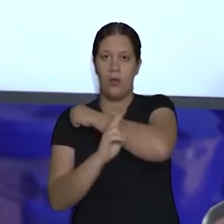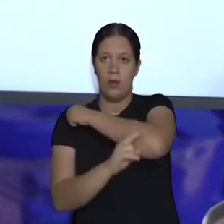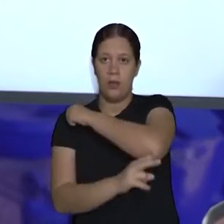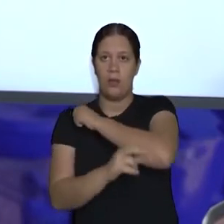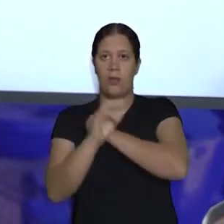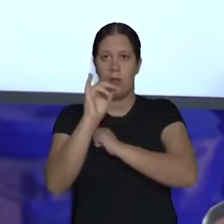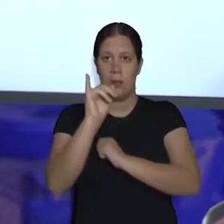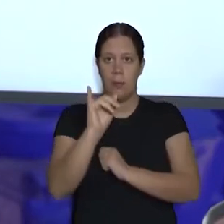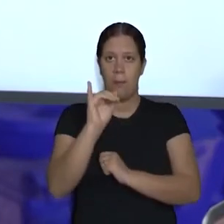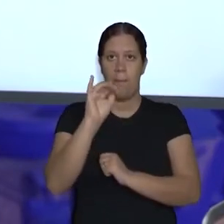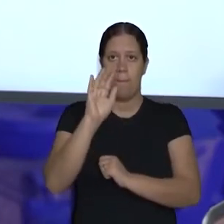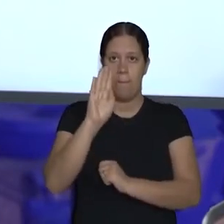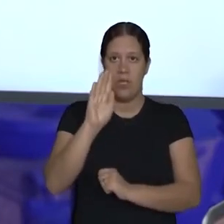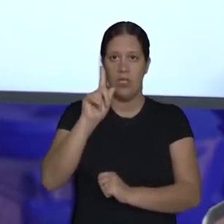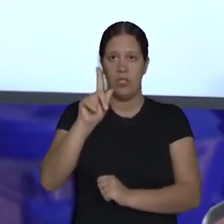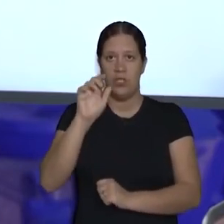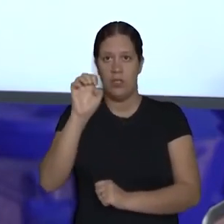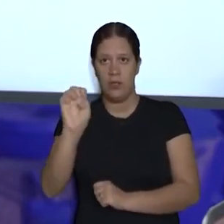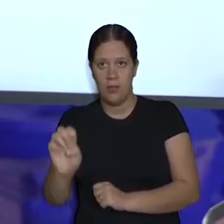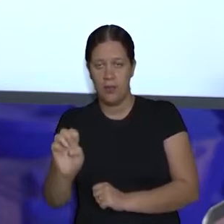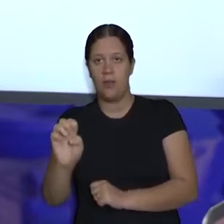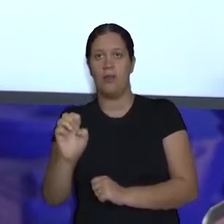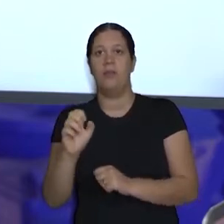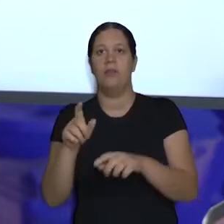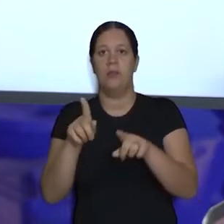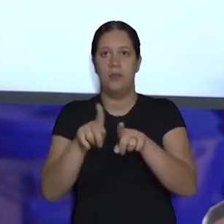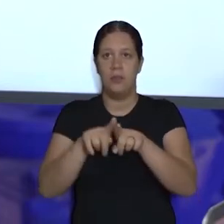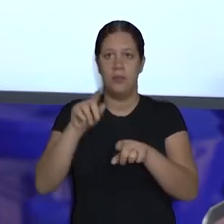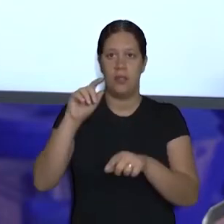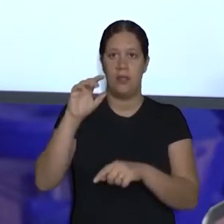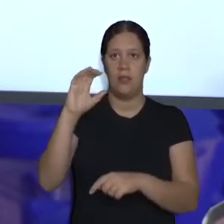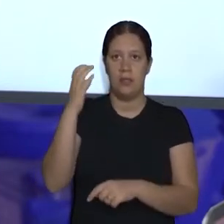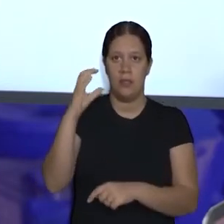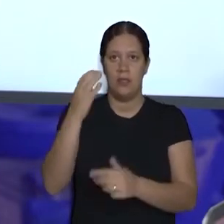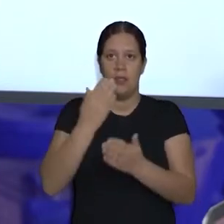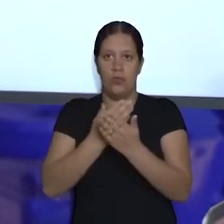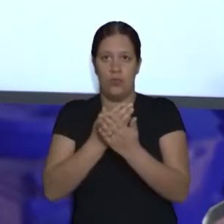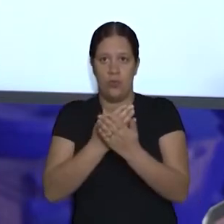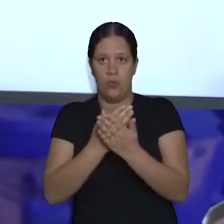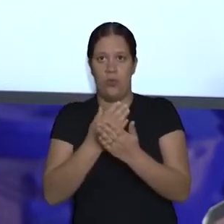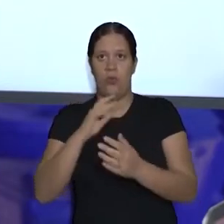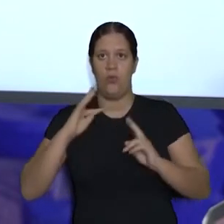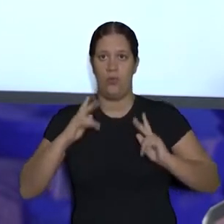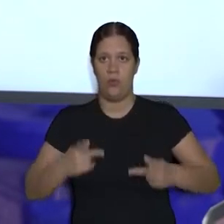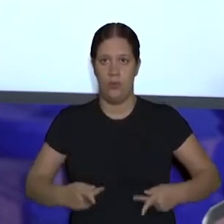IBGE, mas etnia, dado pelas ciências humanas.